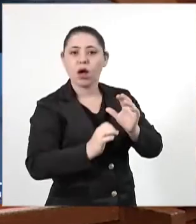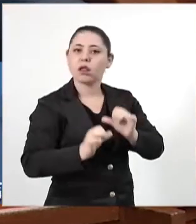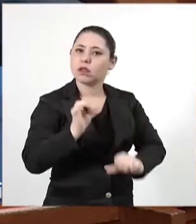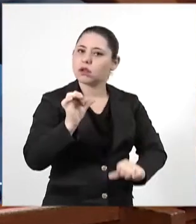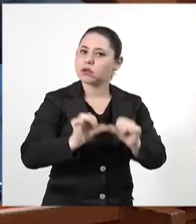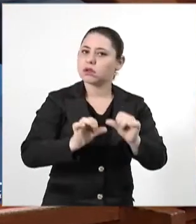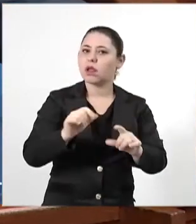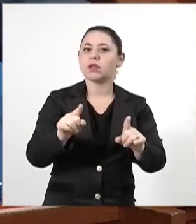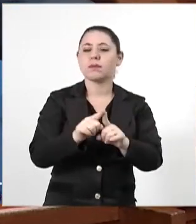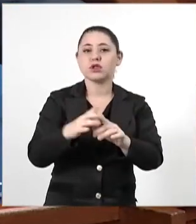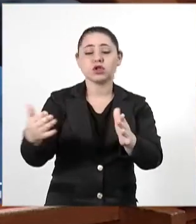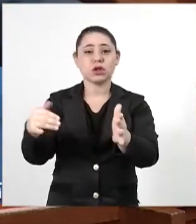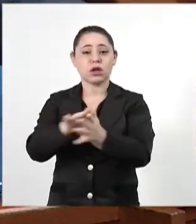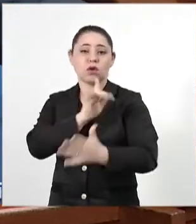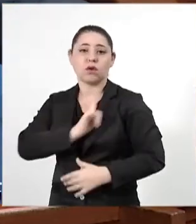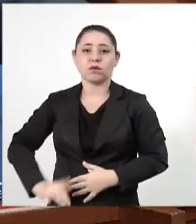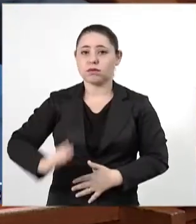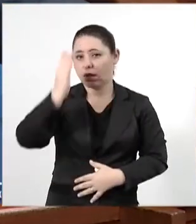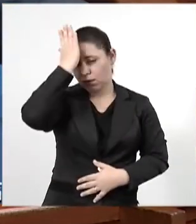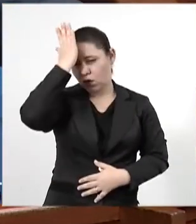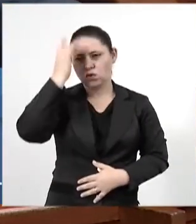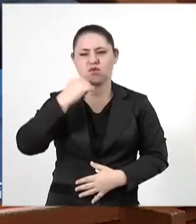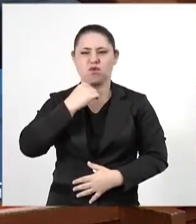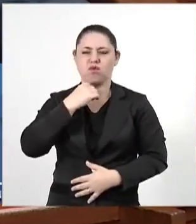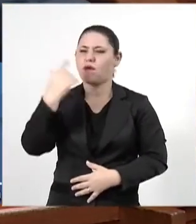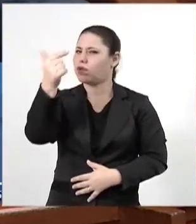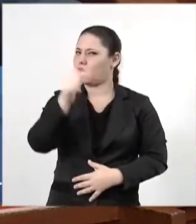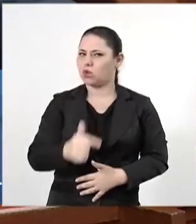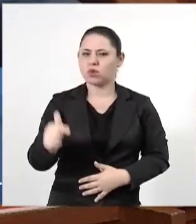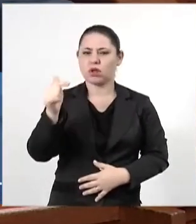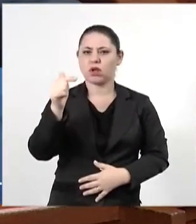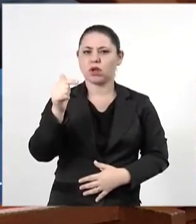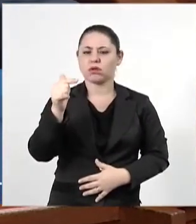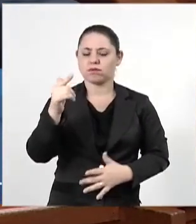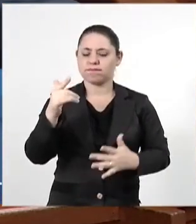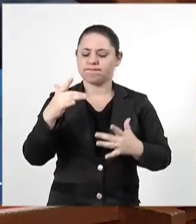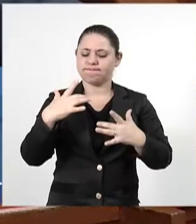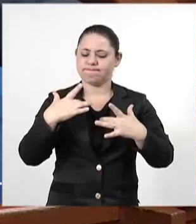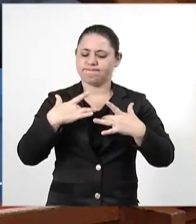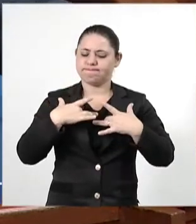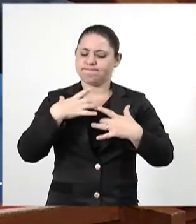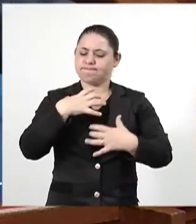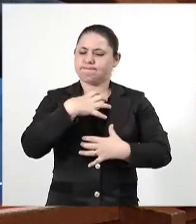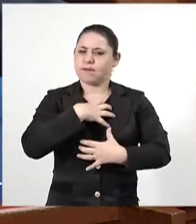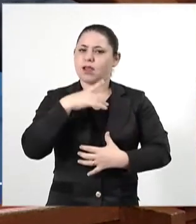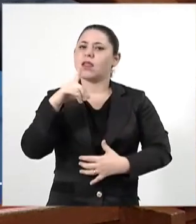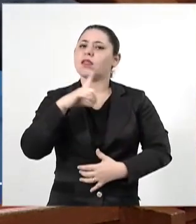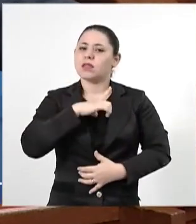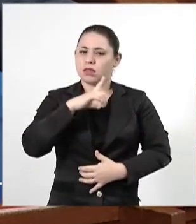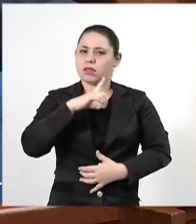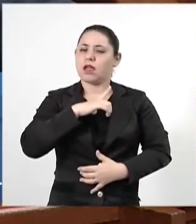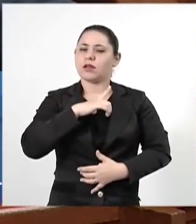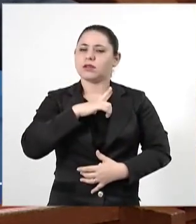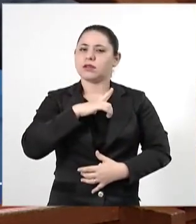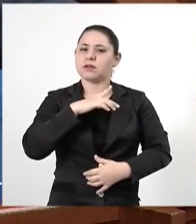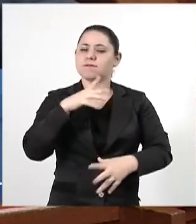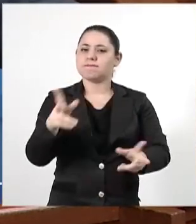aí, chegando até o governador Reinaldo, que eu não tenho dúvida nenhuma, com a sua sensibilidade, com a sua